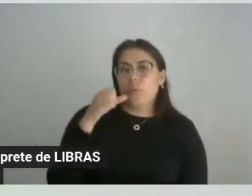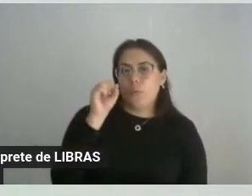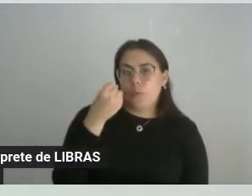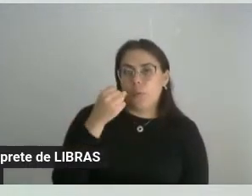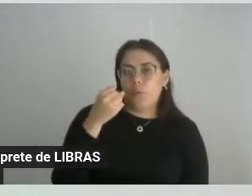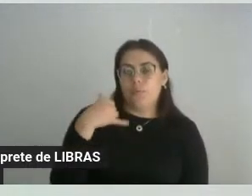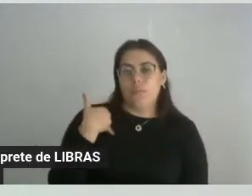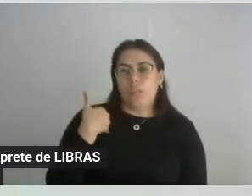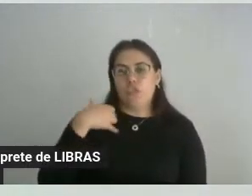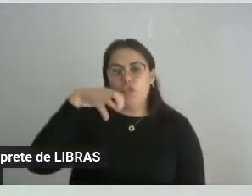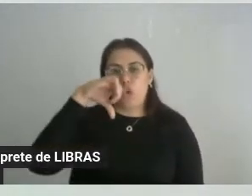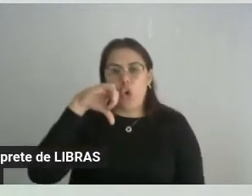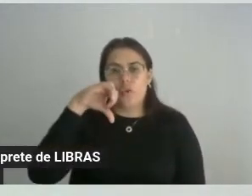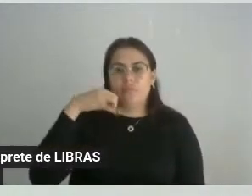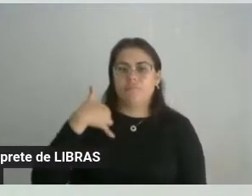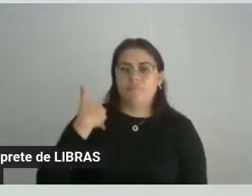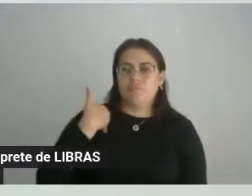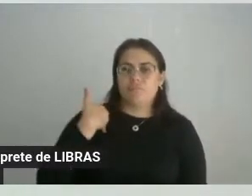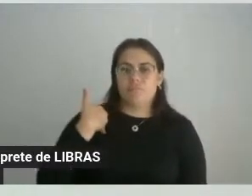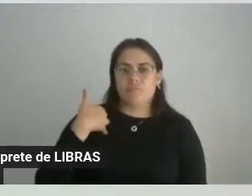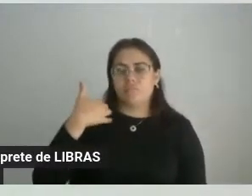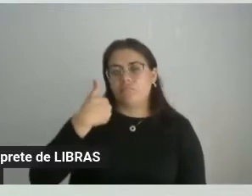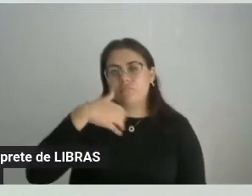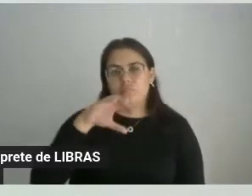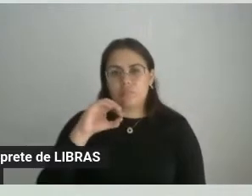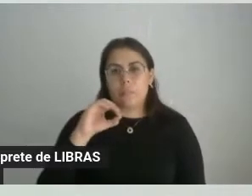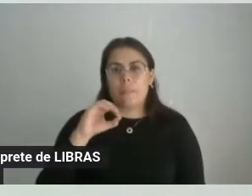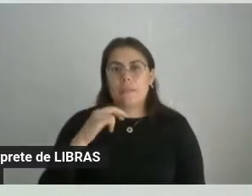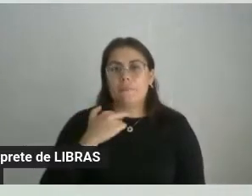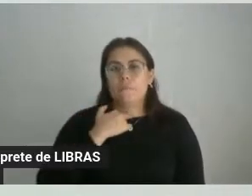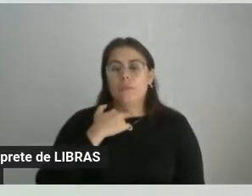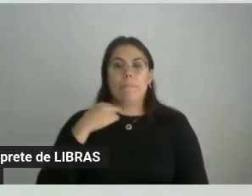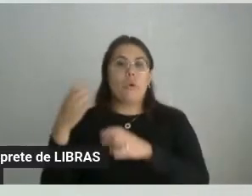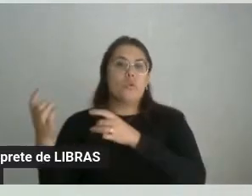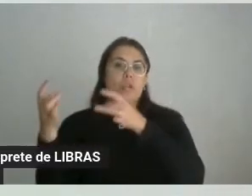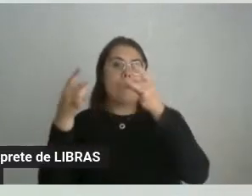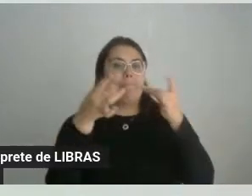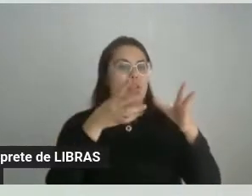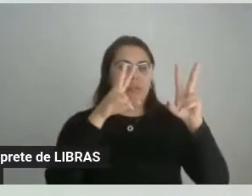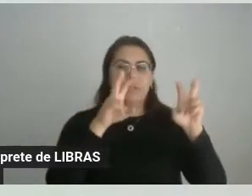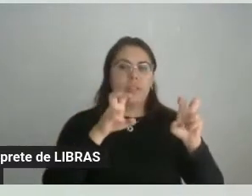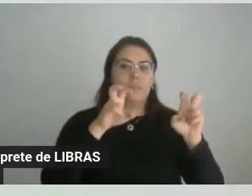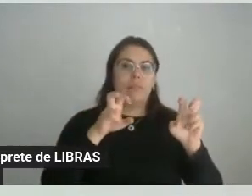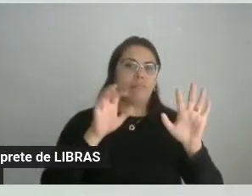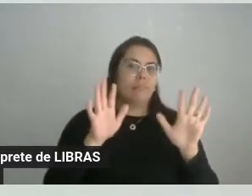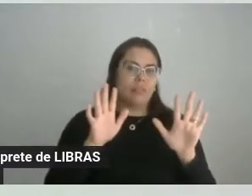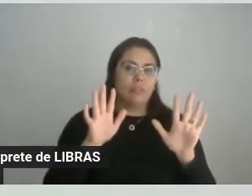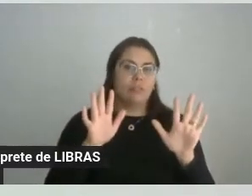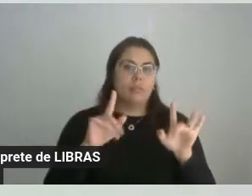10 anos, enfim, né? Não abandonarmos essa temática. Nós já não abandonamos, é claro,